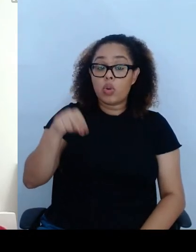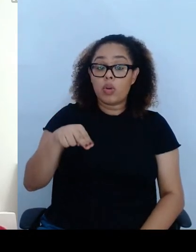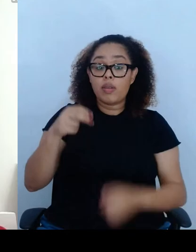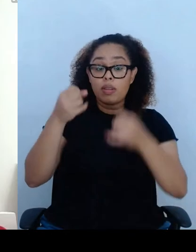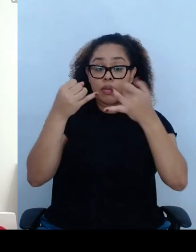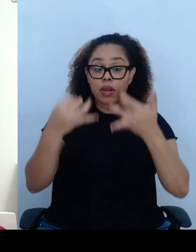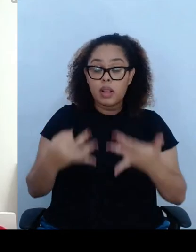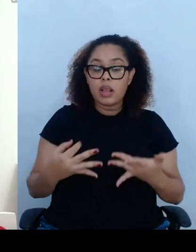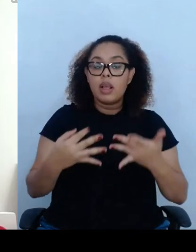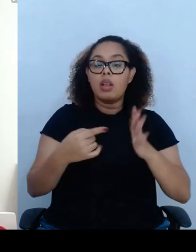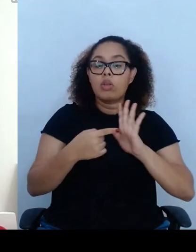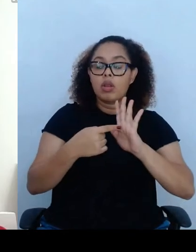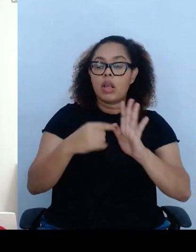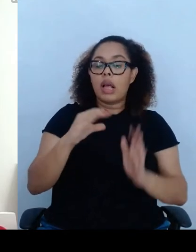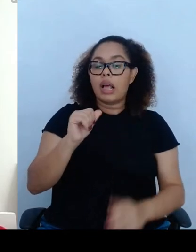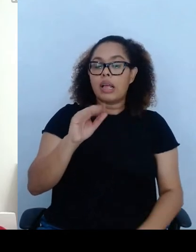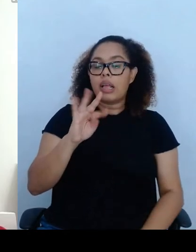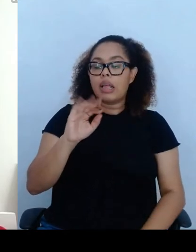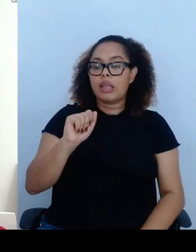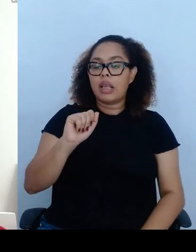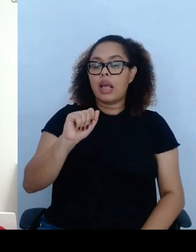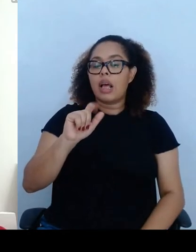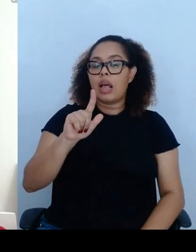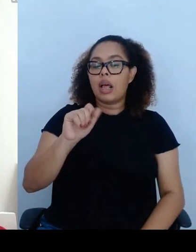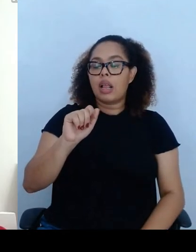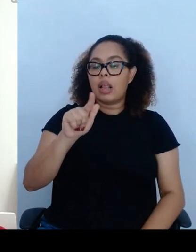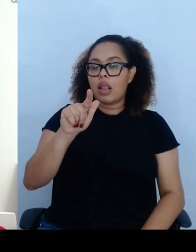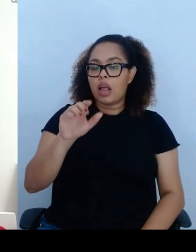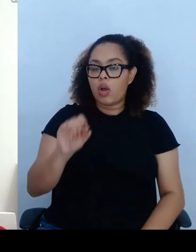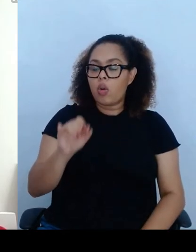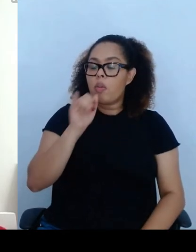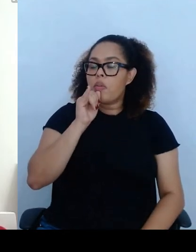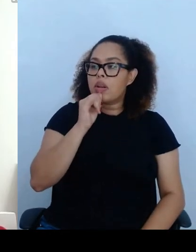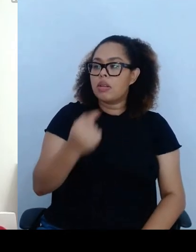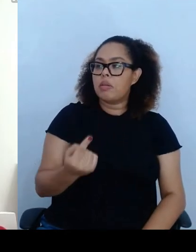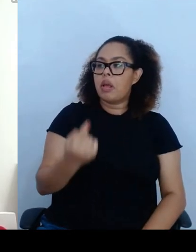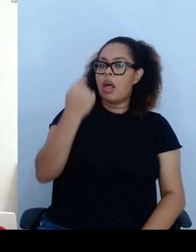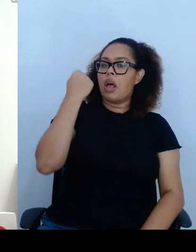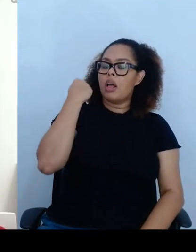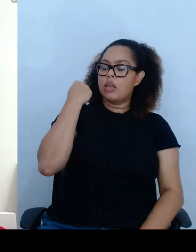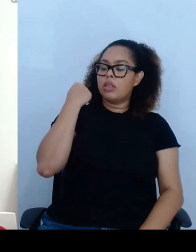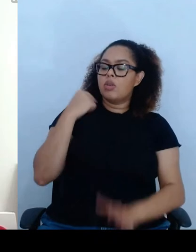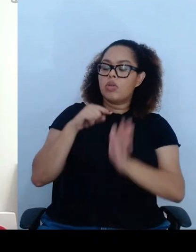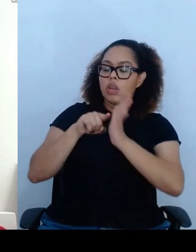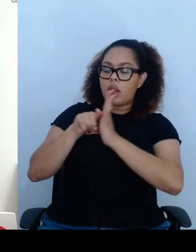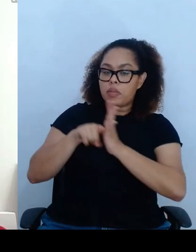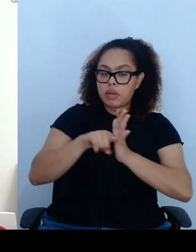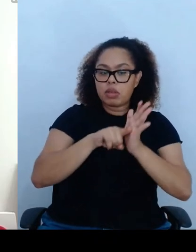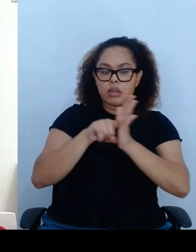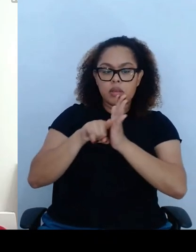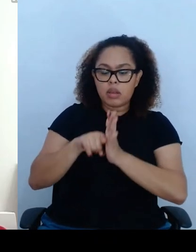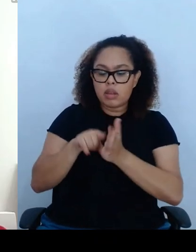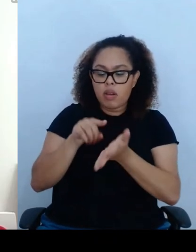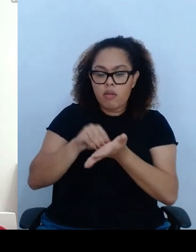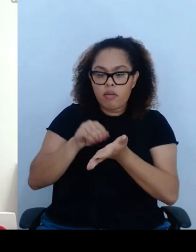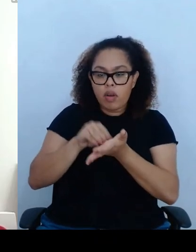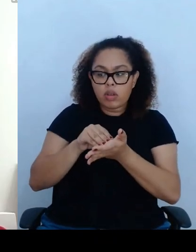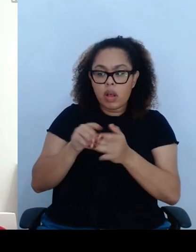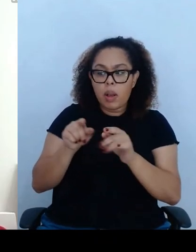eu pelo menos quando estava pesquisando Francis Bacon não tinha acesso a esse tipo de material temos agora um catálogo